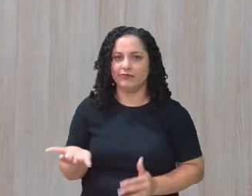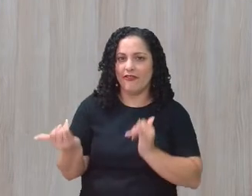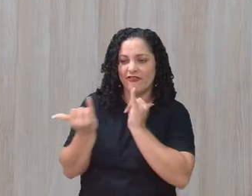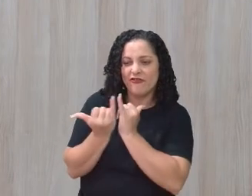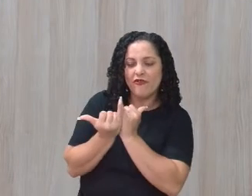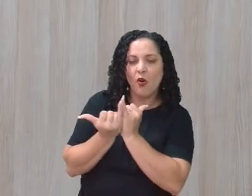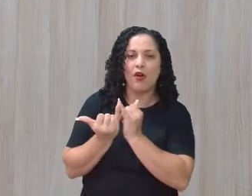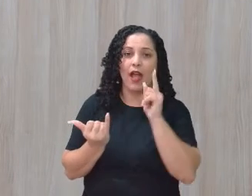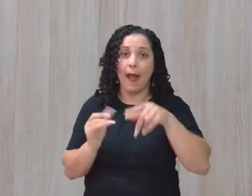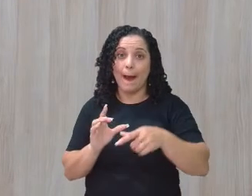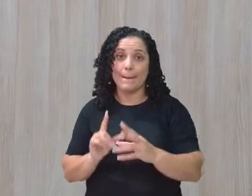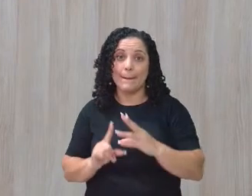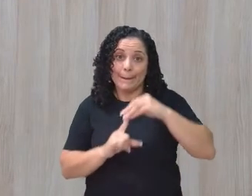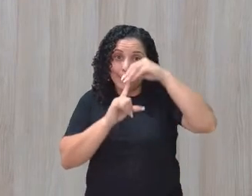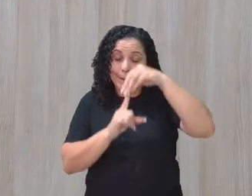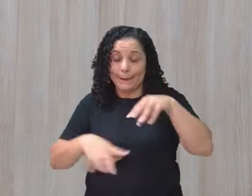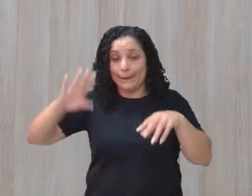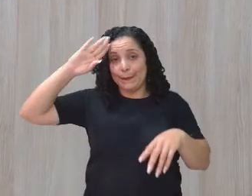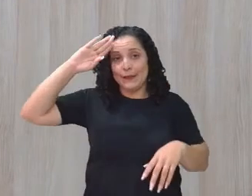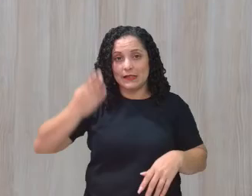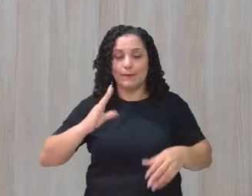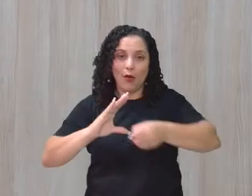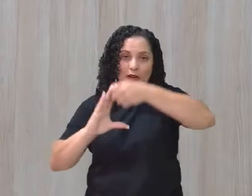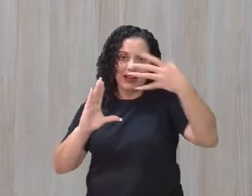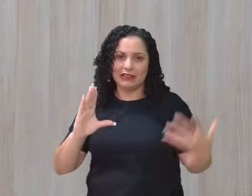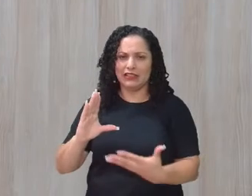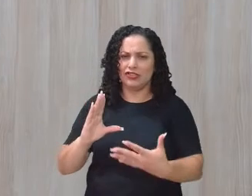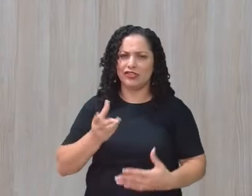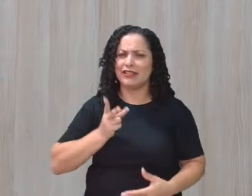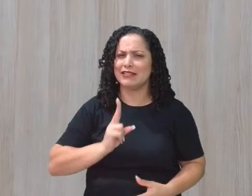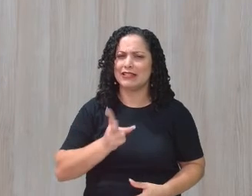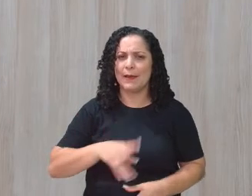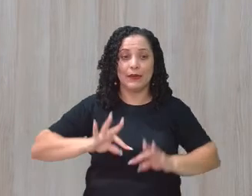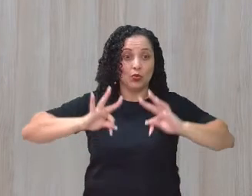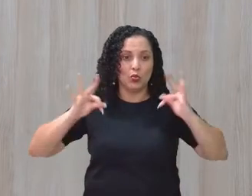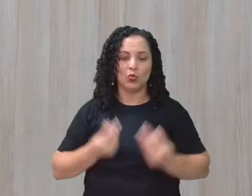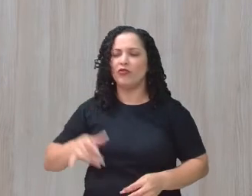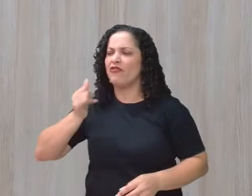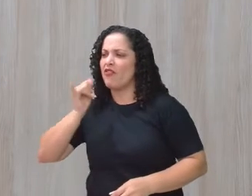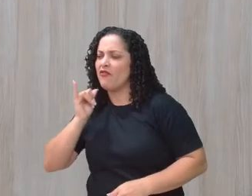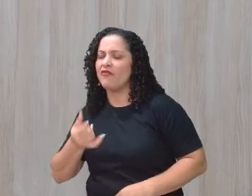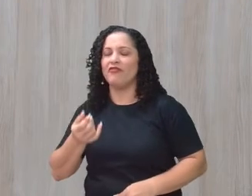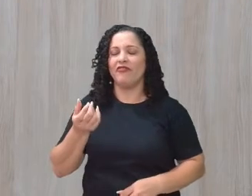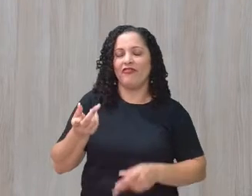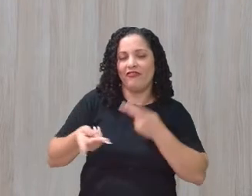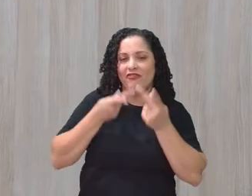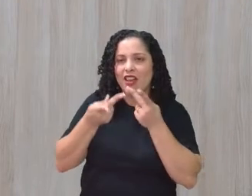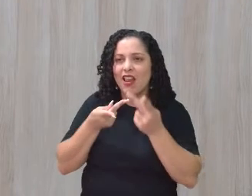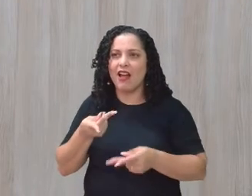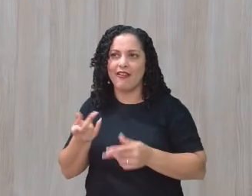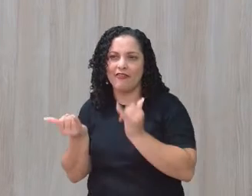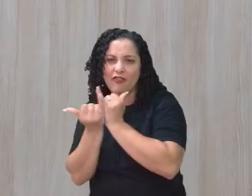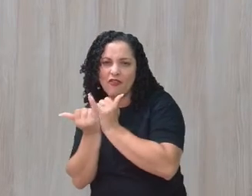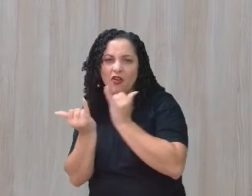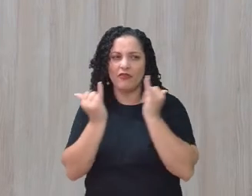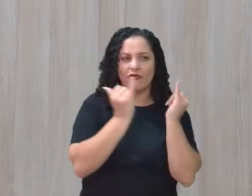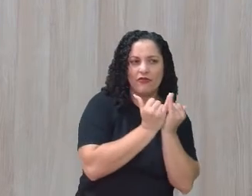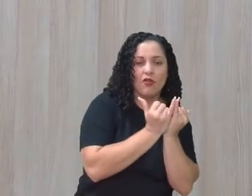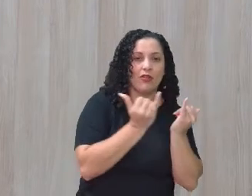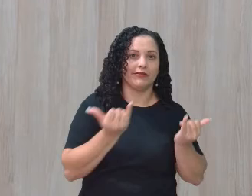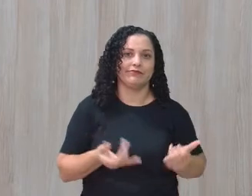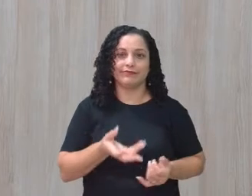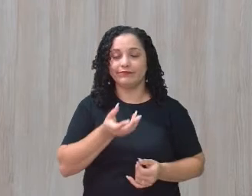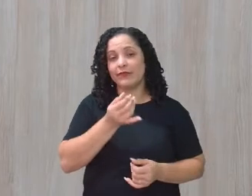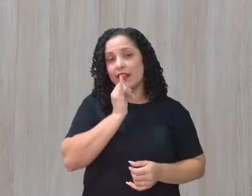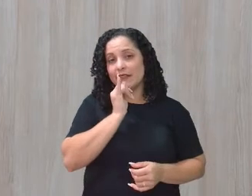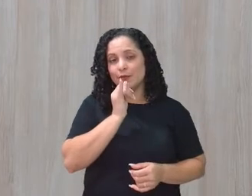característica dela. Então, se tudo que ela faz gira em torno da fofoca, ela é uma personagem tipo, tá certo? Então, o palhaço